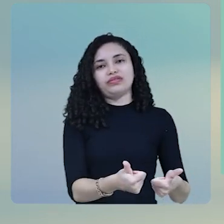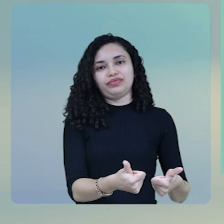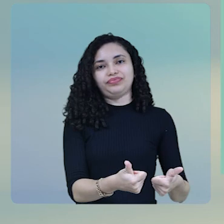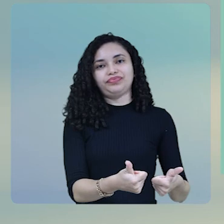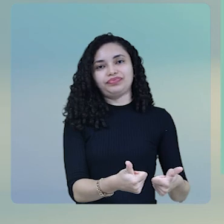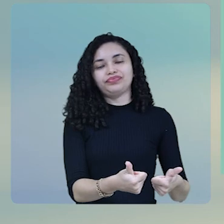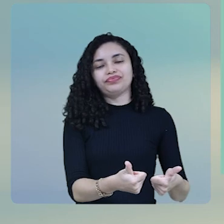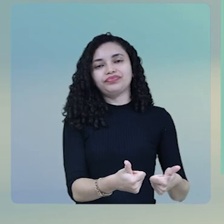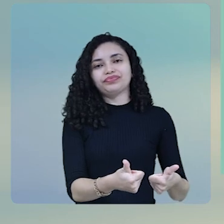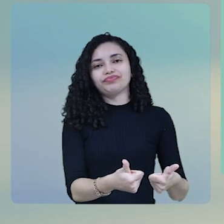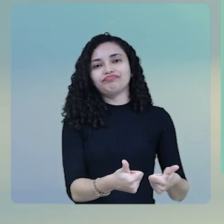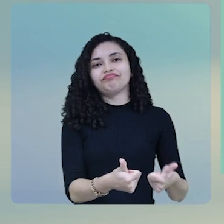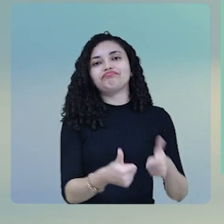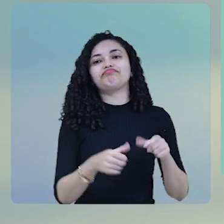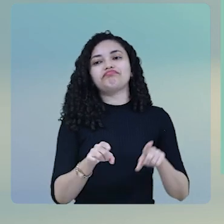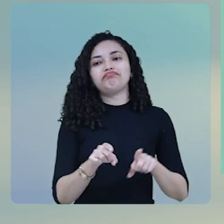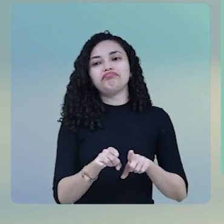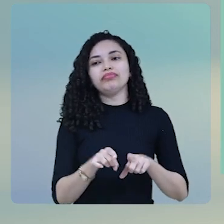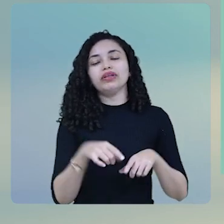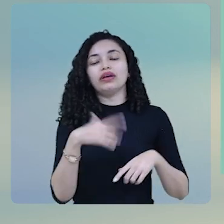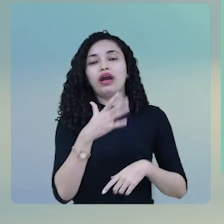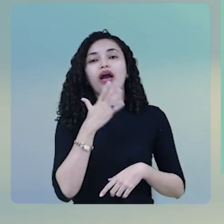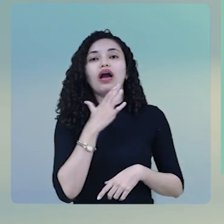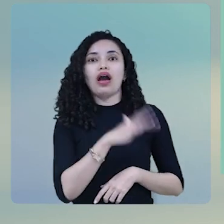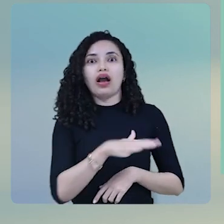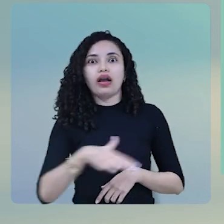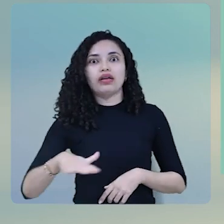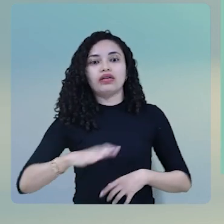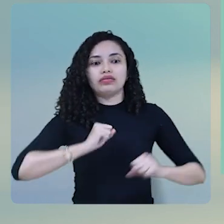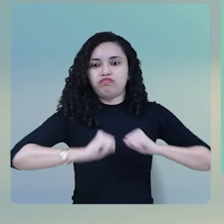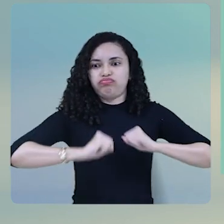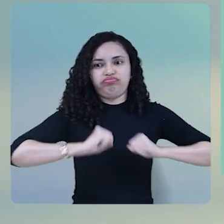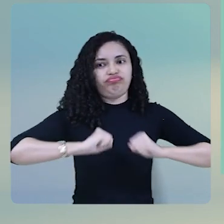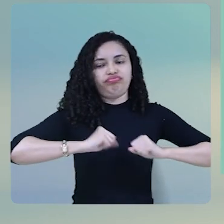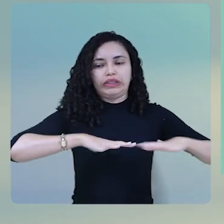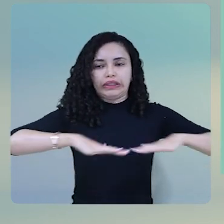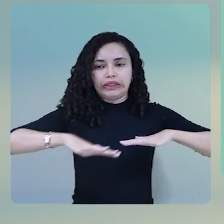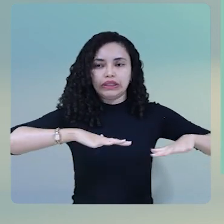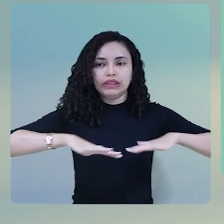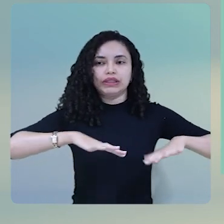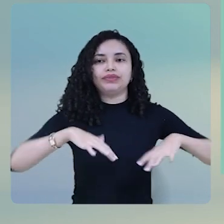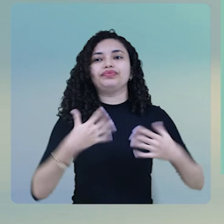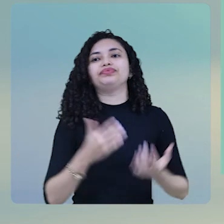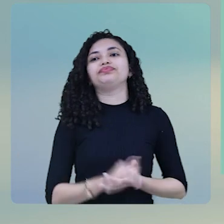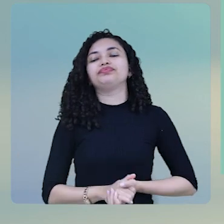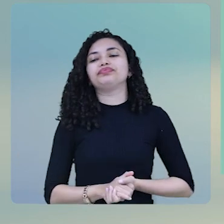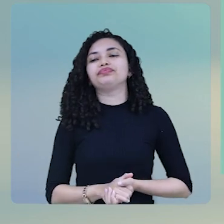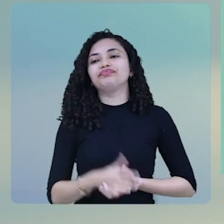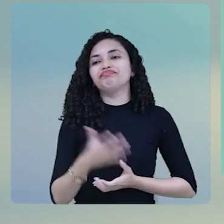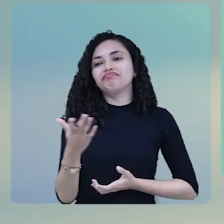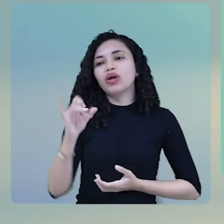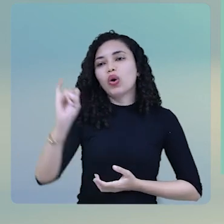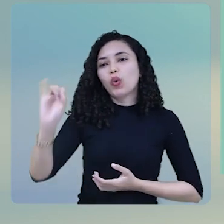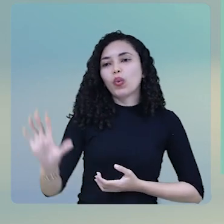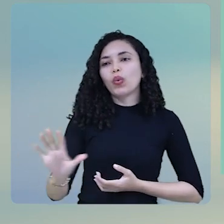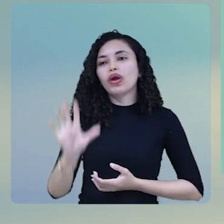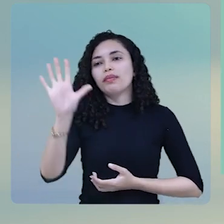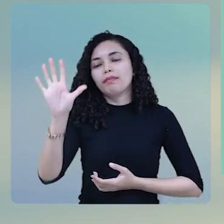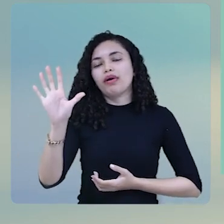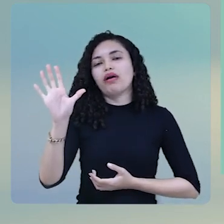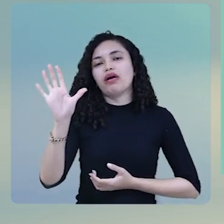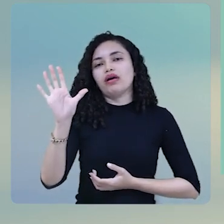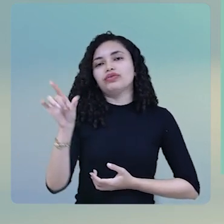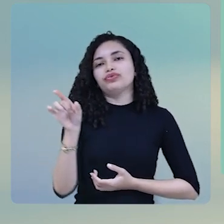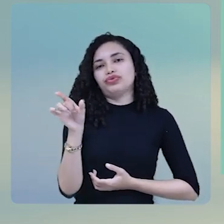pela capacidade genética e pela capacidade de gasto energético que as crianças possuem,